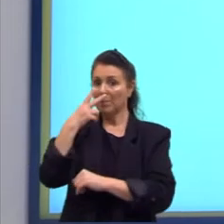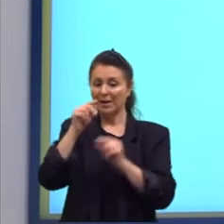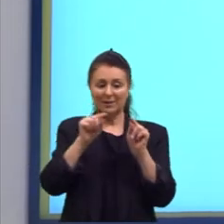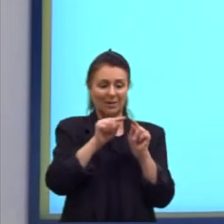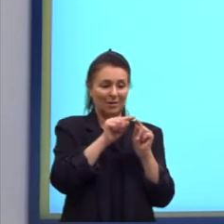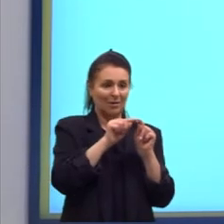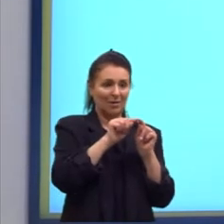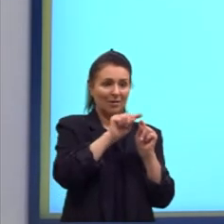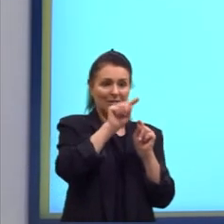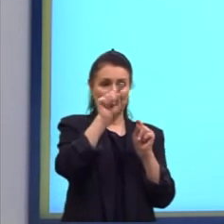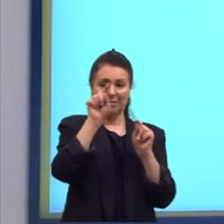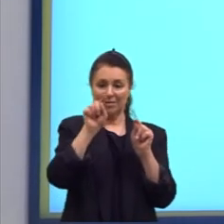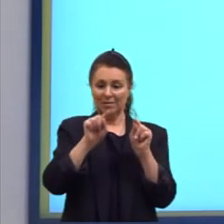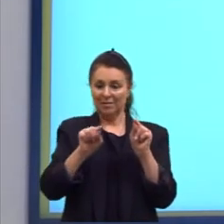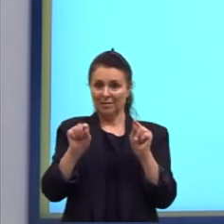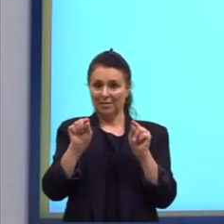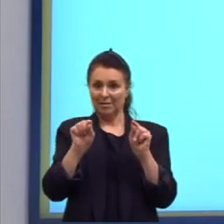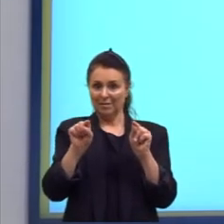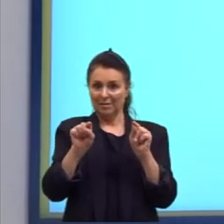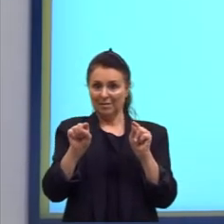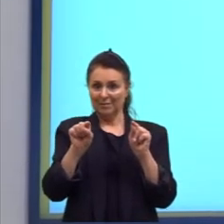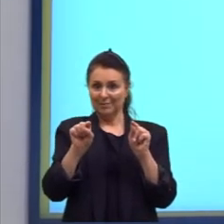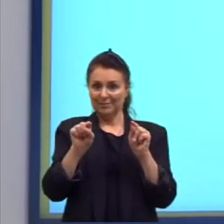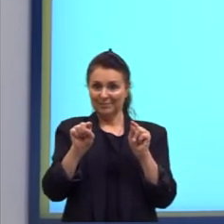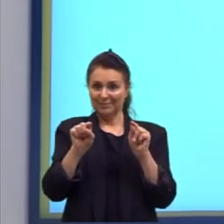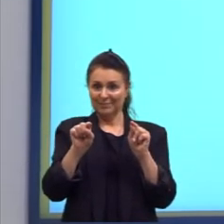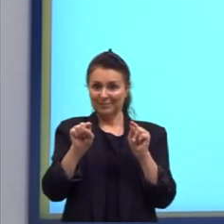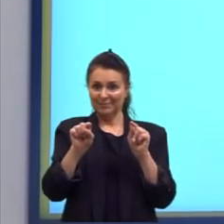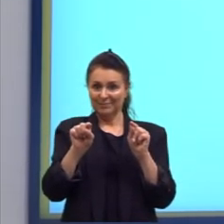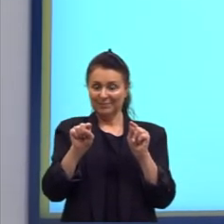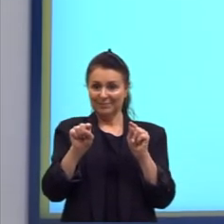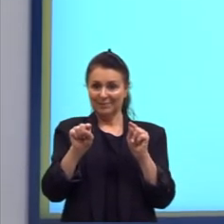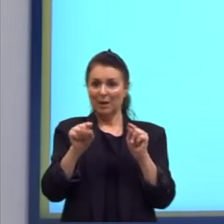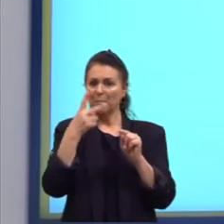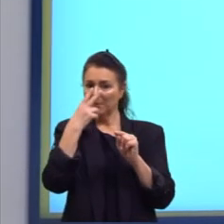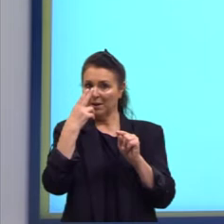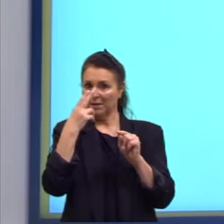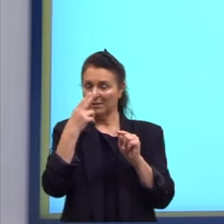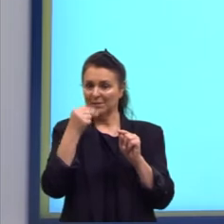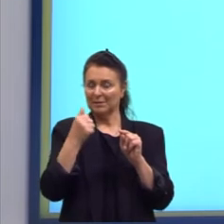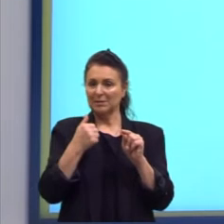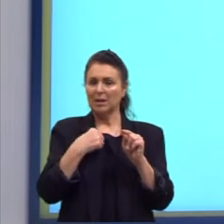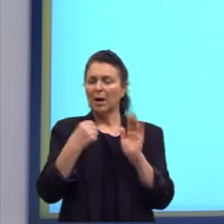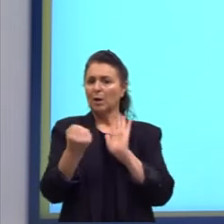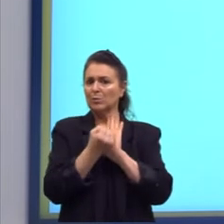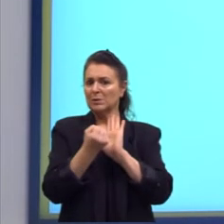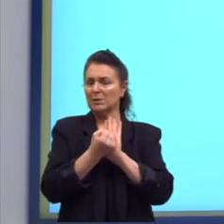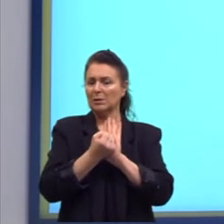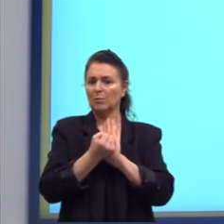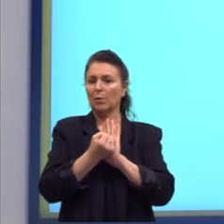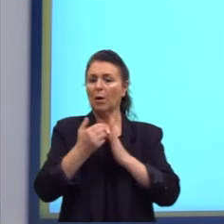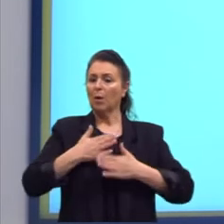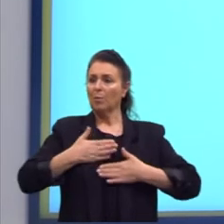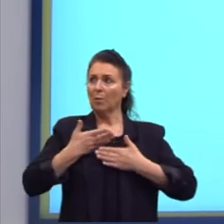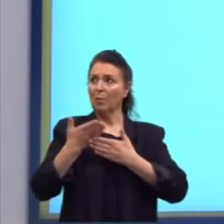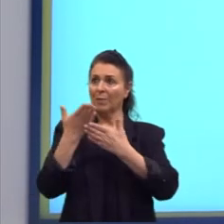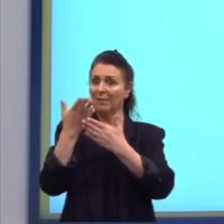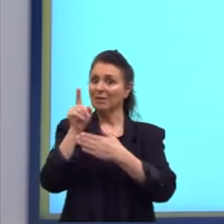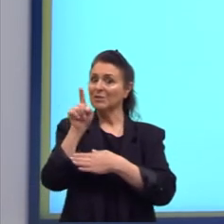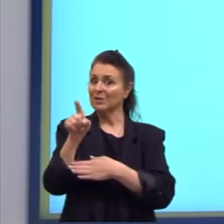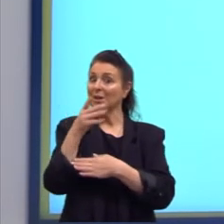ferradurinha né Sempre lembrem disso né o símbolo é uma ferradura parece né é uma homenagem a ele